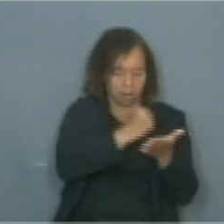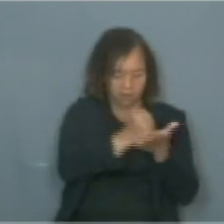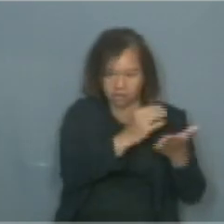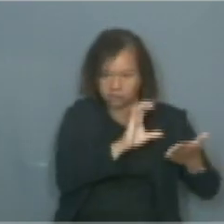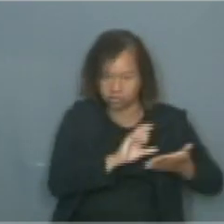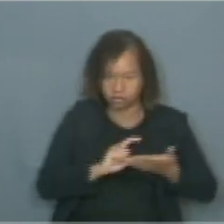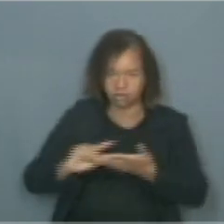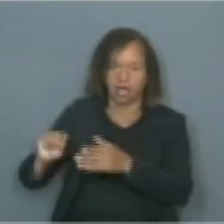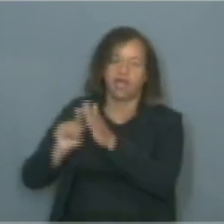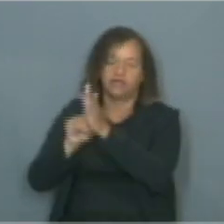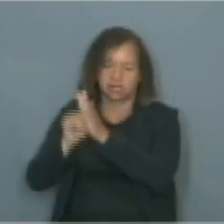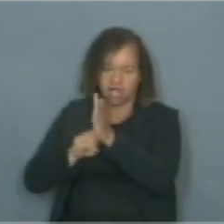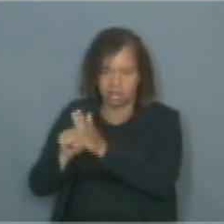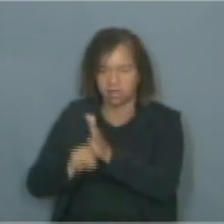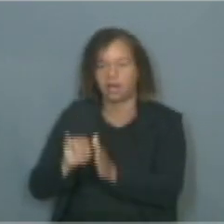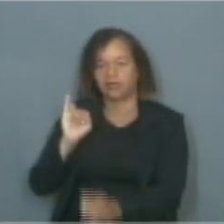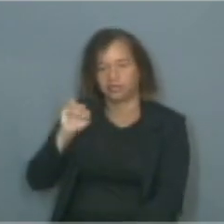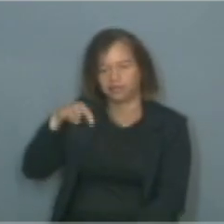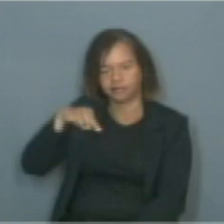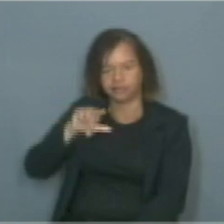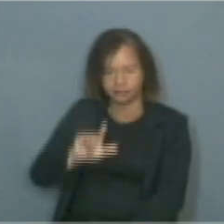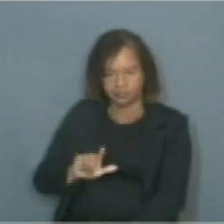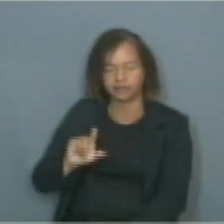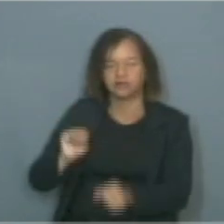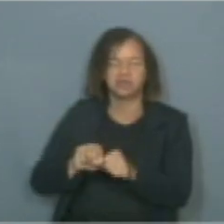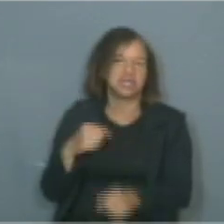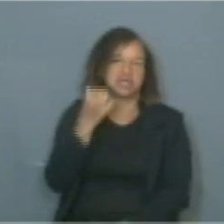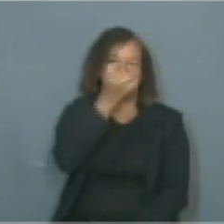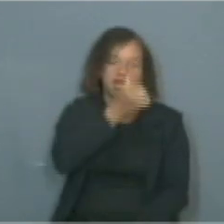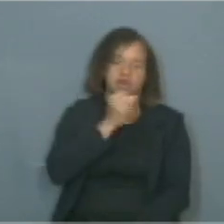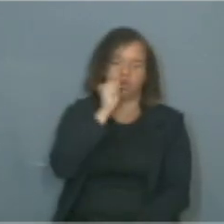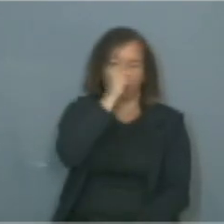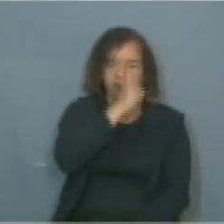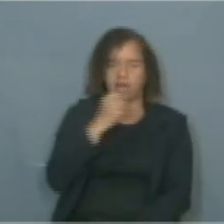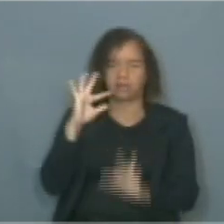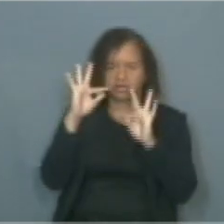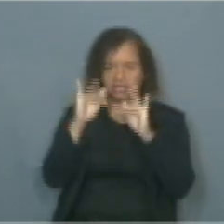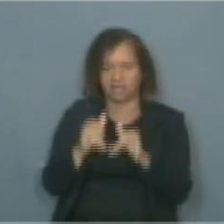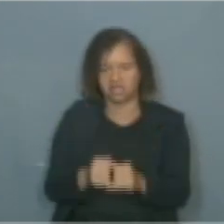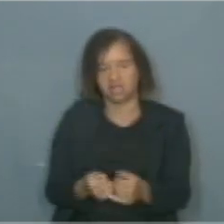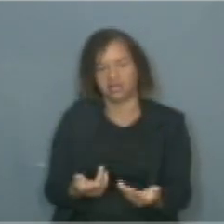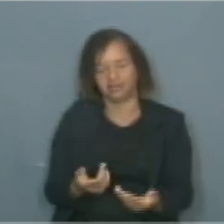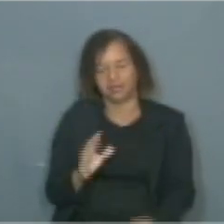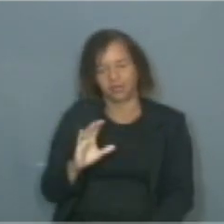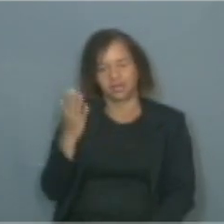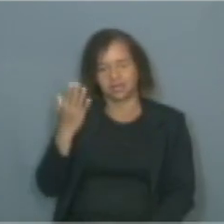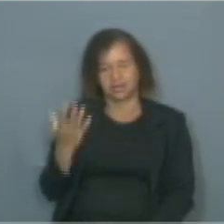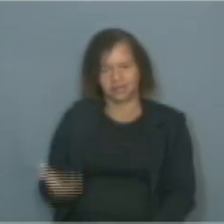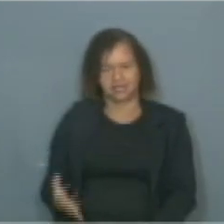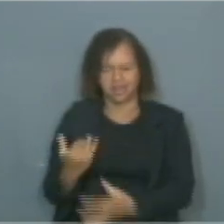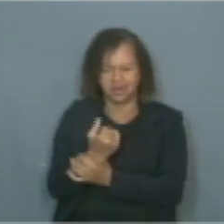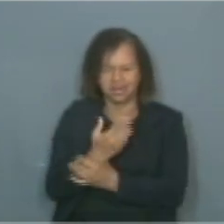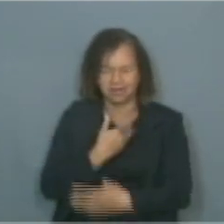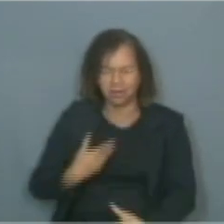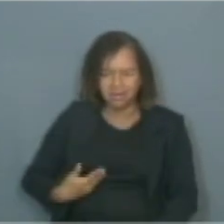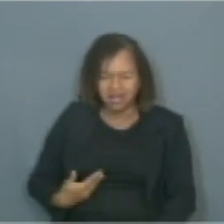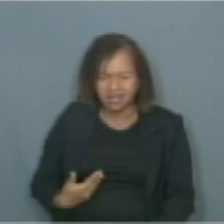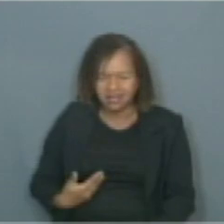para fazer o exame de corpo de delito, ele passa em torno de 6 a 8 horas para concluir essa ocorrência. Isso é segurança